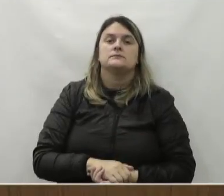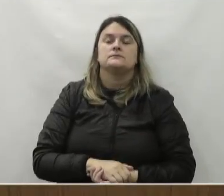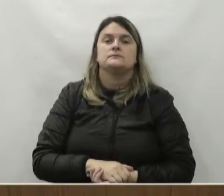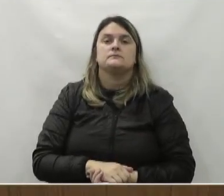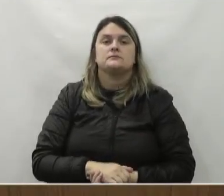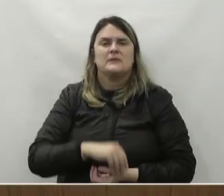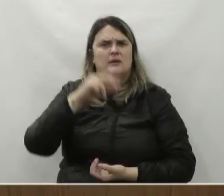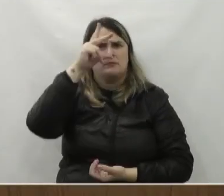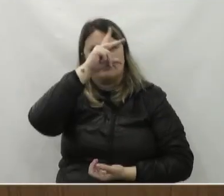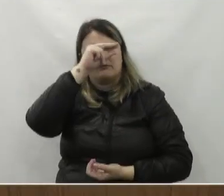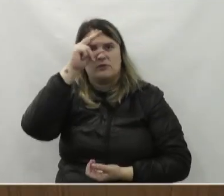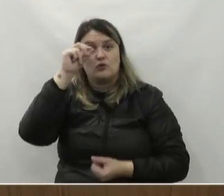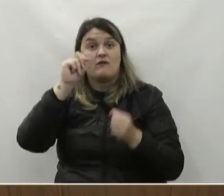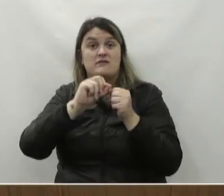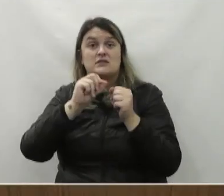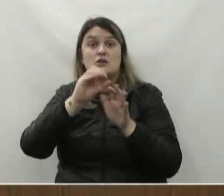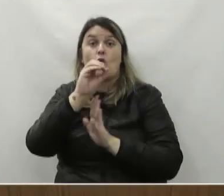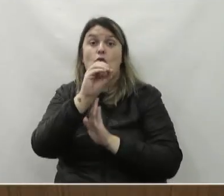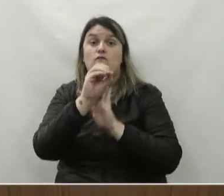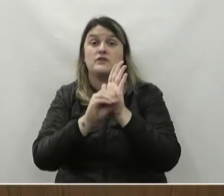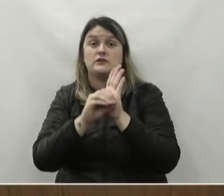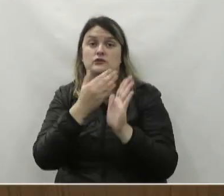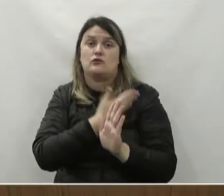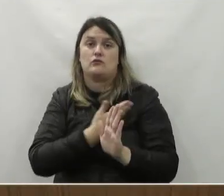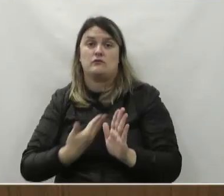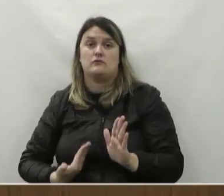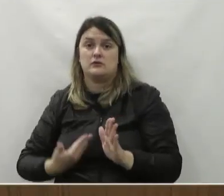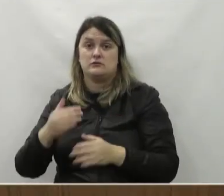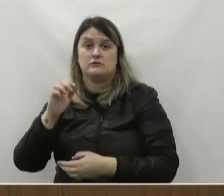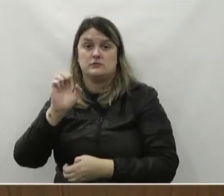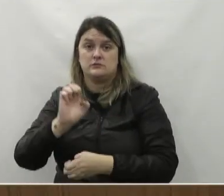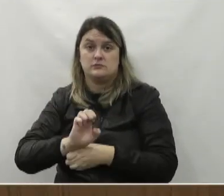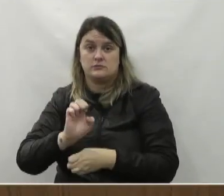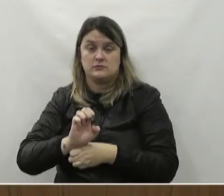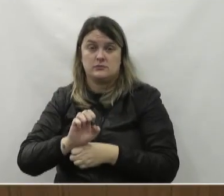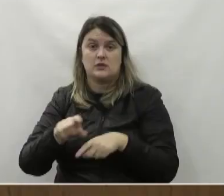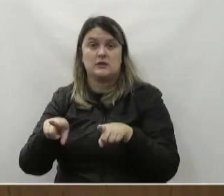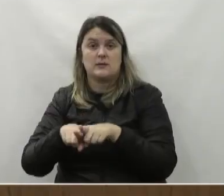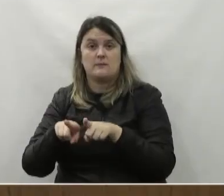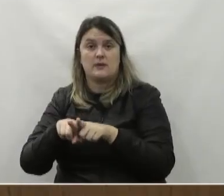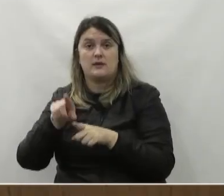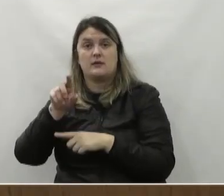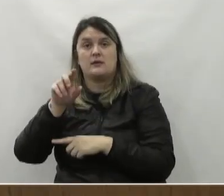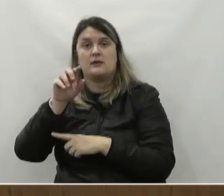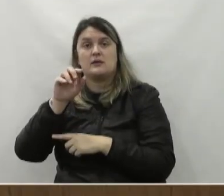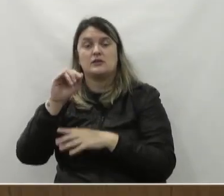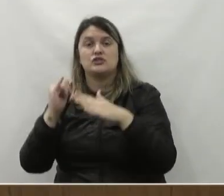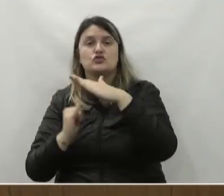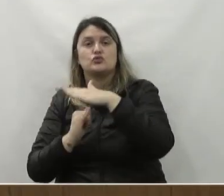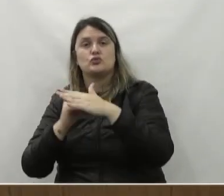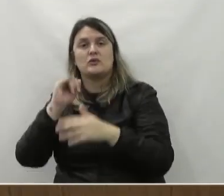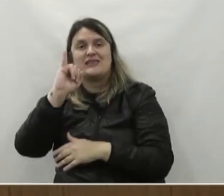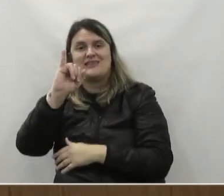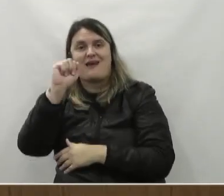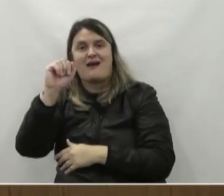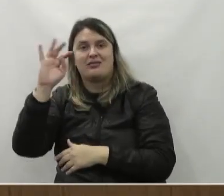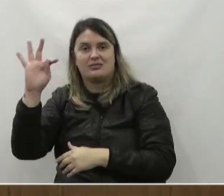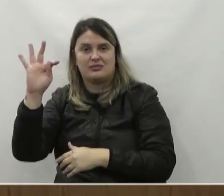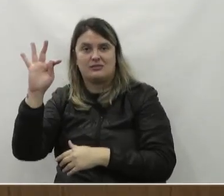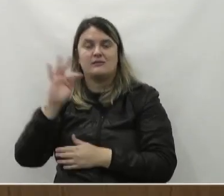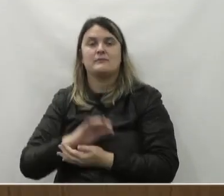Poder Executivo oficie ao Governo do Estado e ao Instituto Água e Terra, IAT,